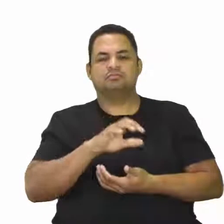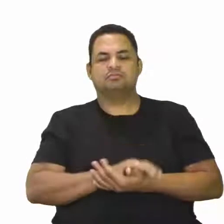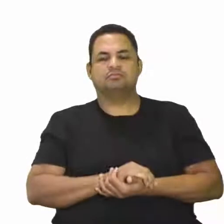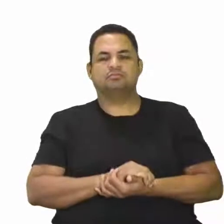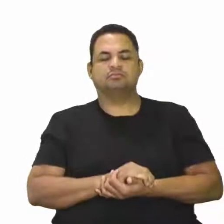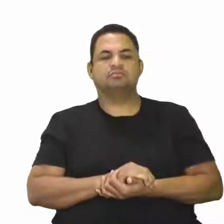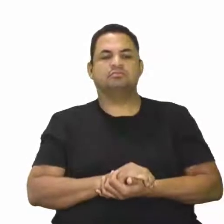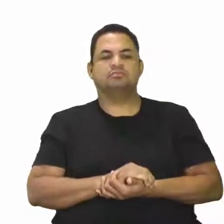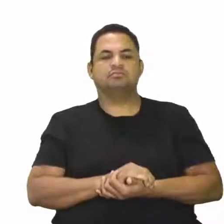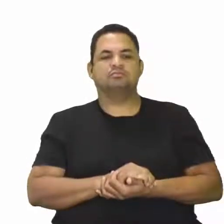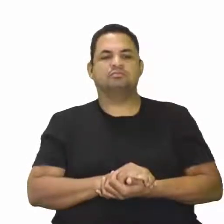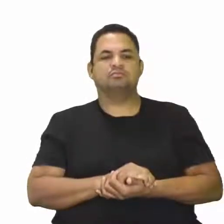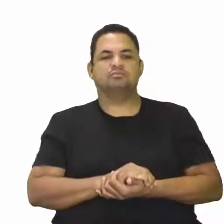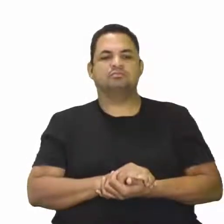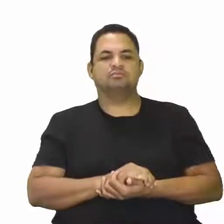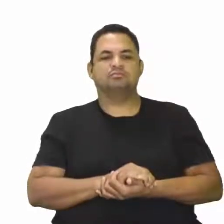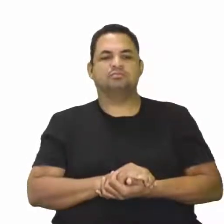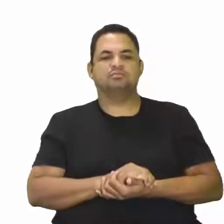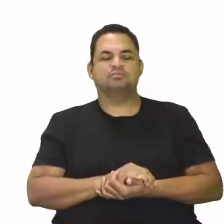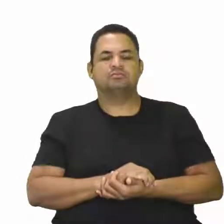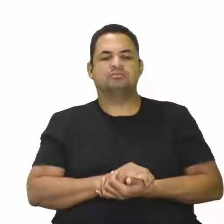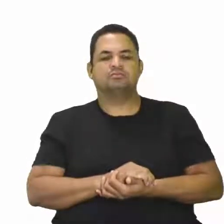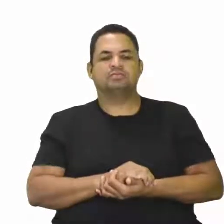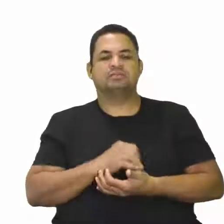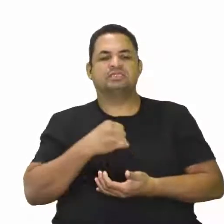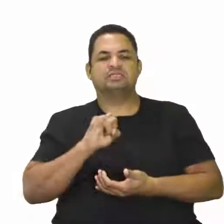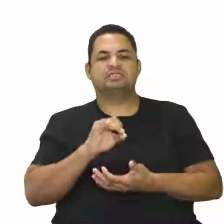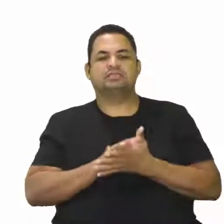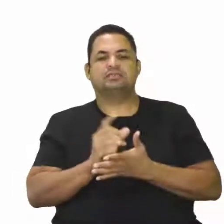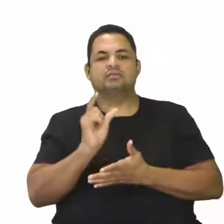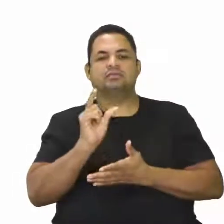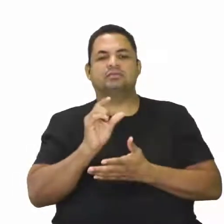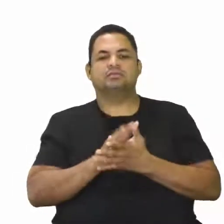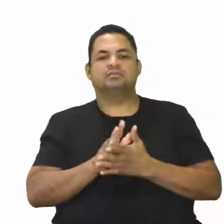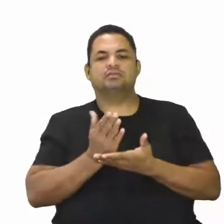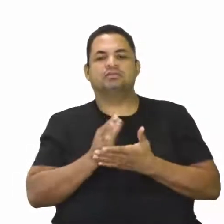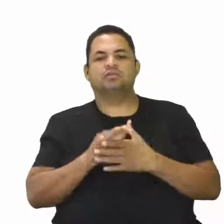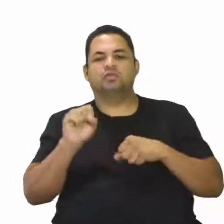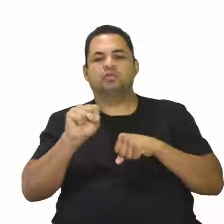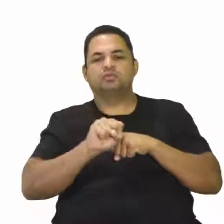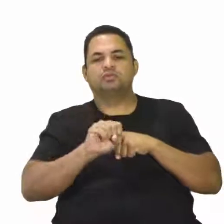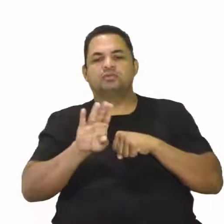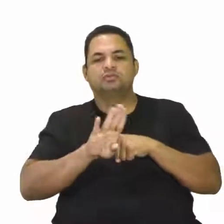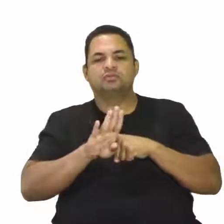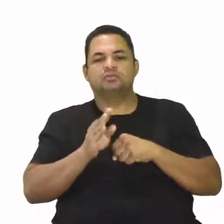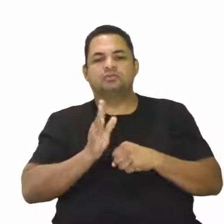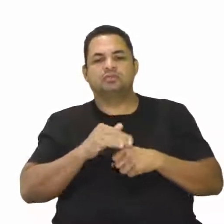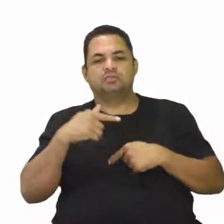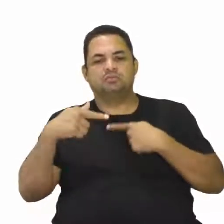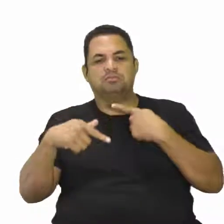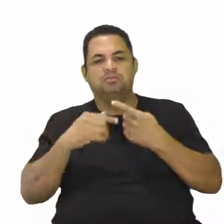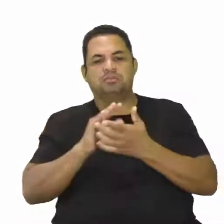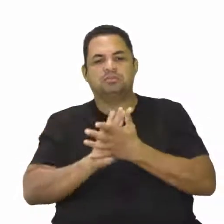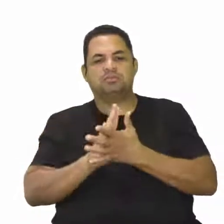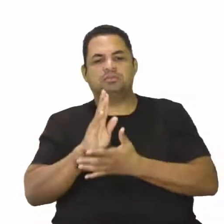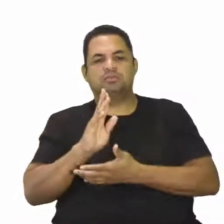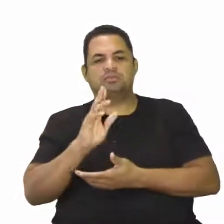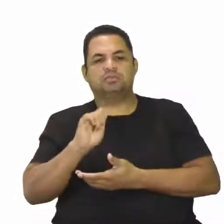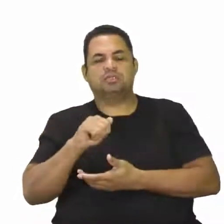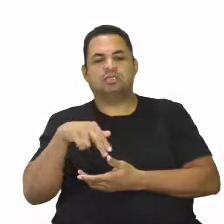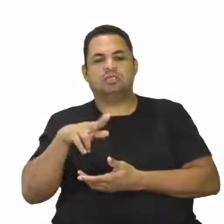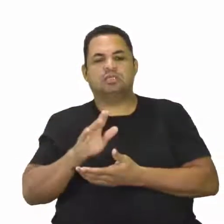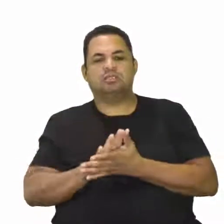para o artigo. Isso. Se a palavra seguinte for um substantivo seguido de que, nós podemos usar o